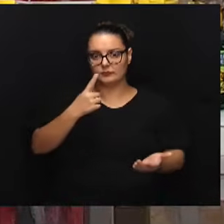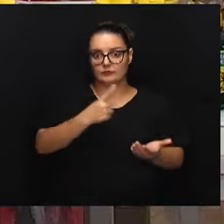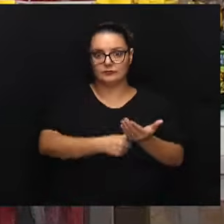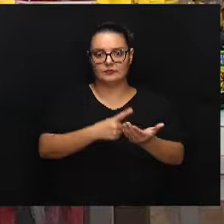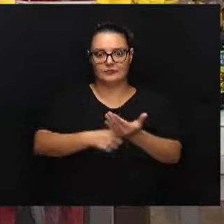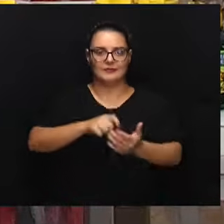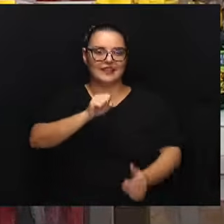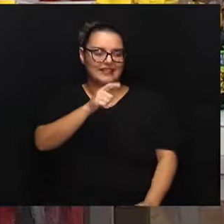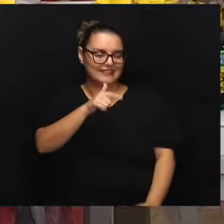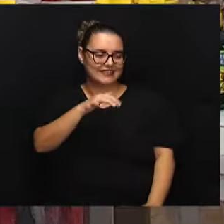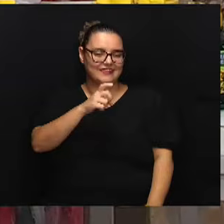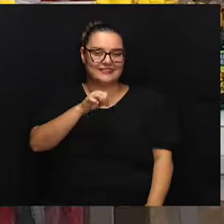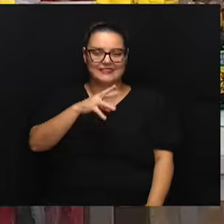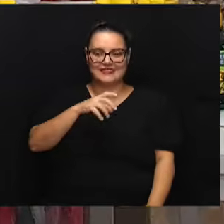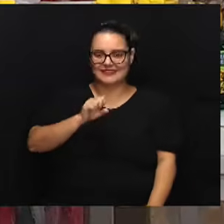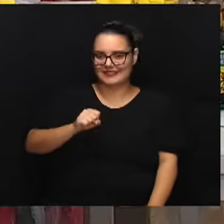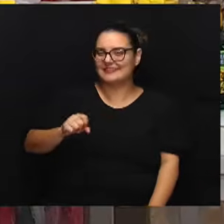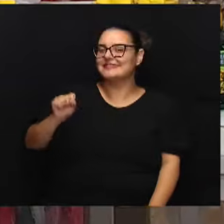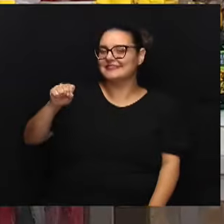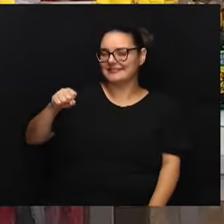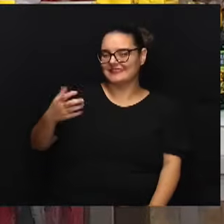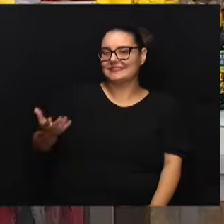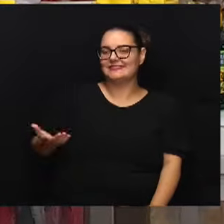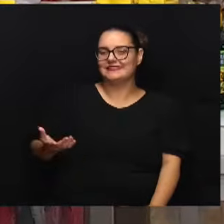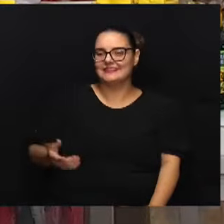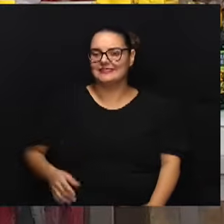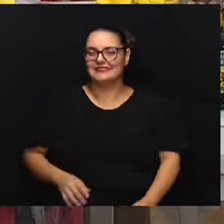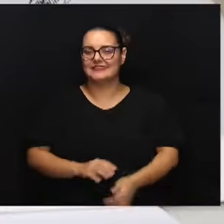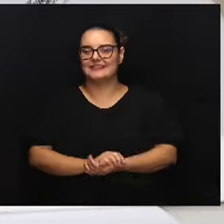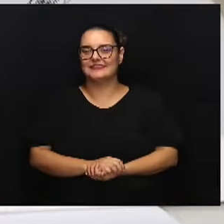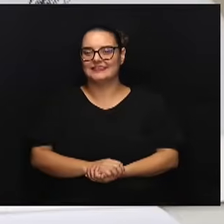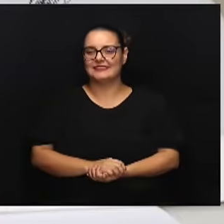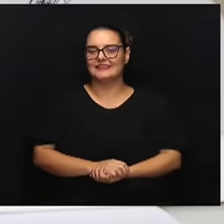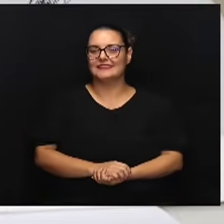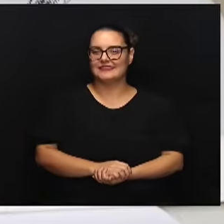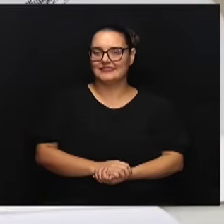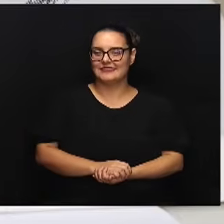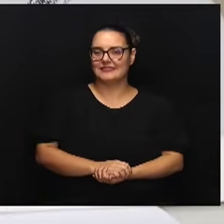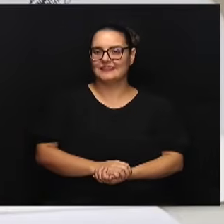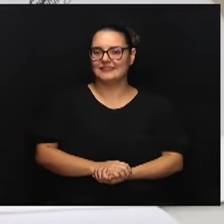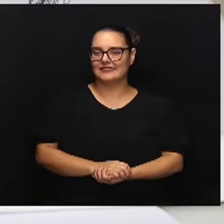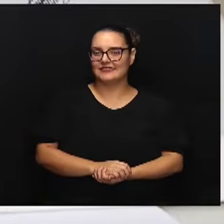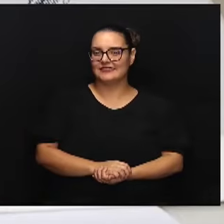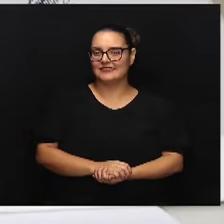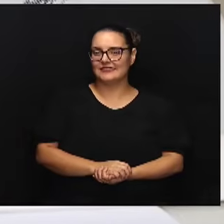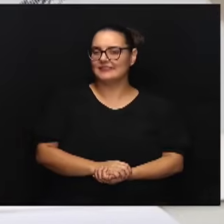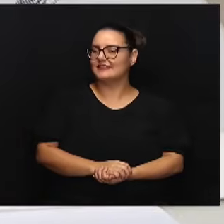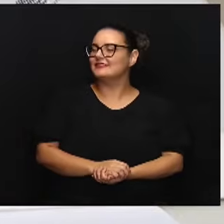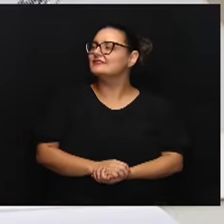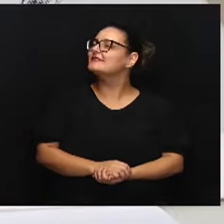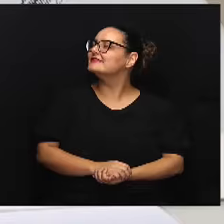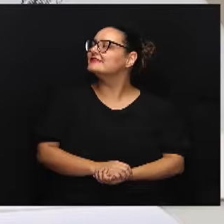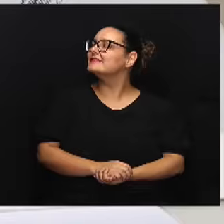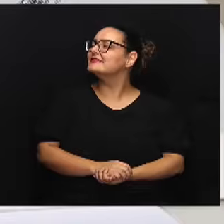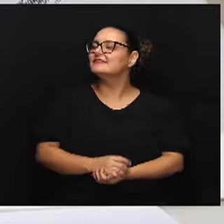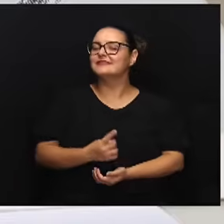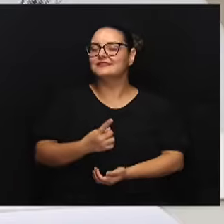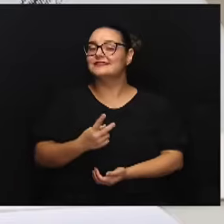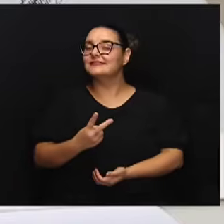4 salsichas. Salsichas. Vamos lá, olha só. 4 salsichas. 1,